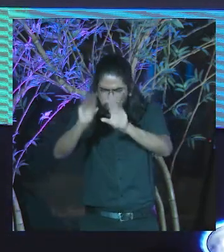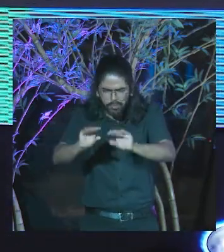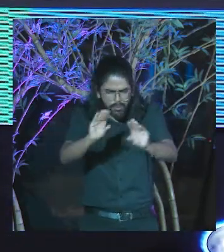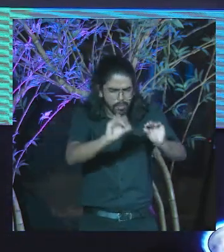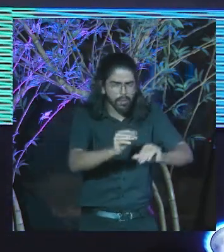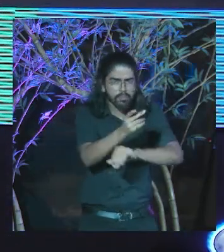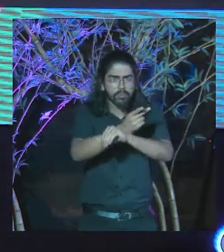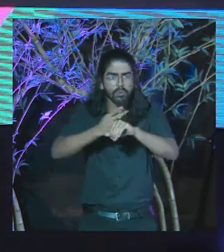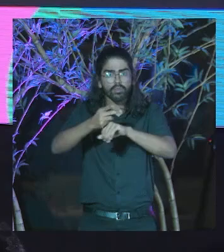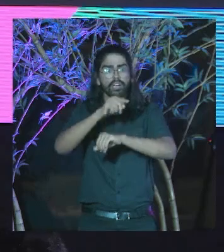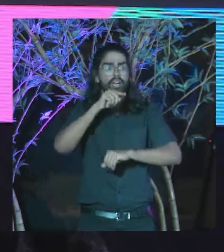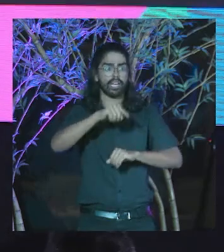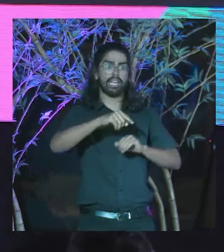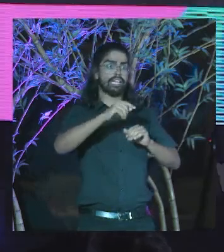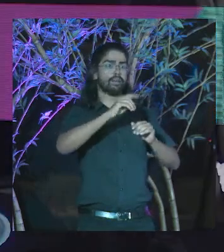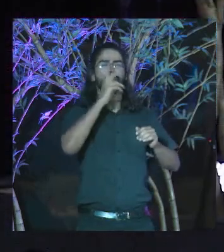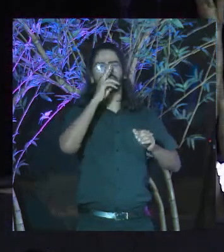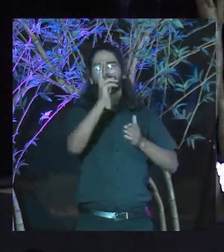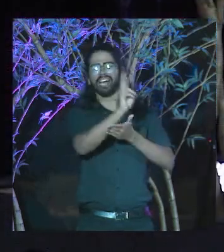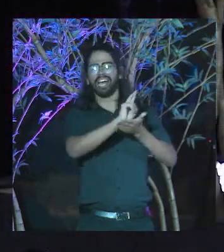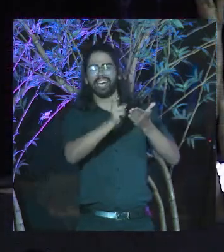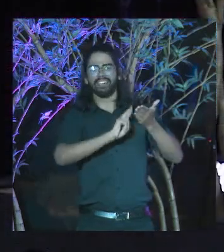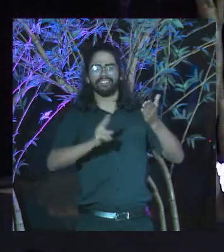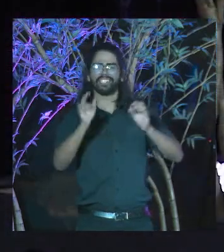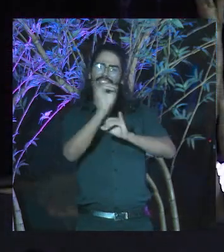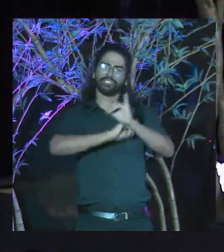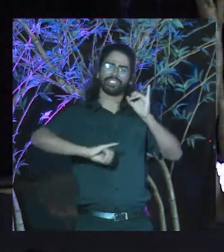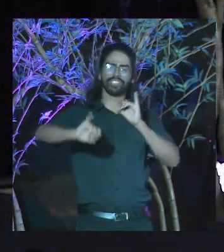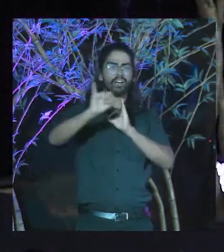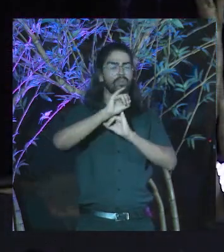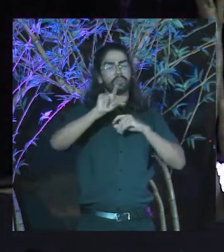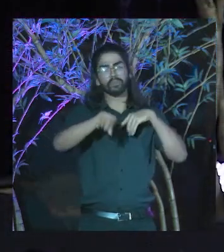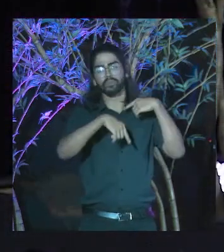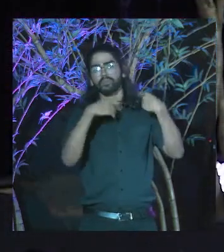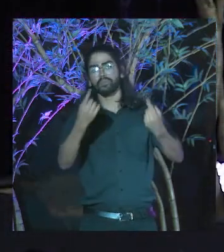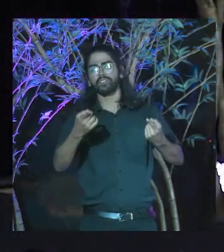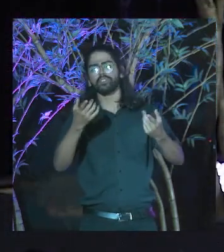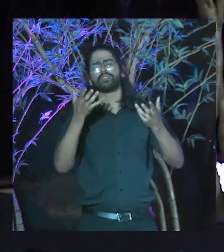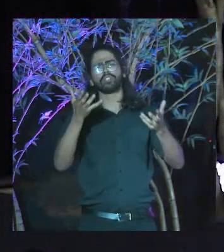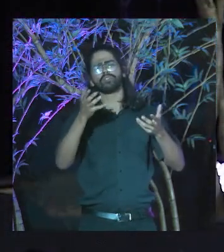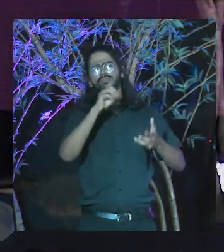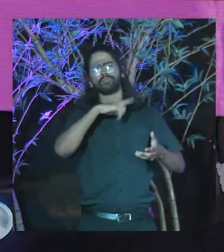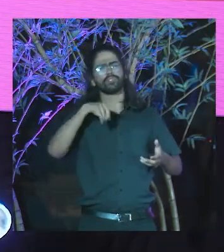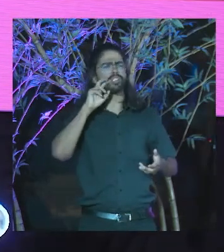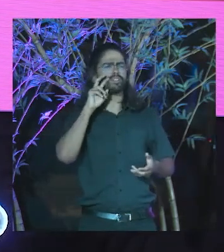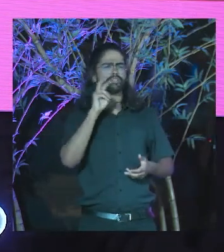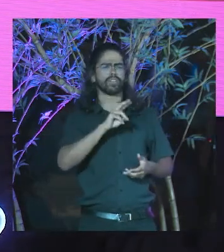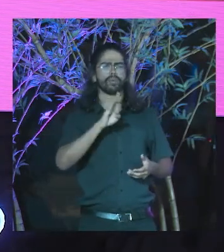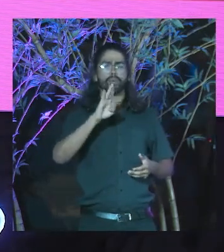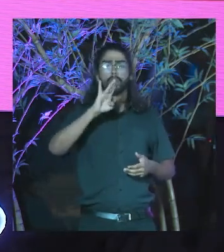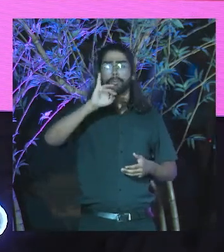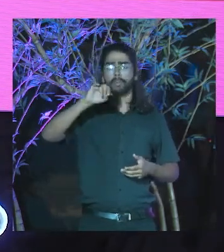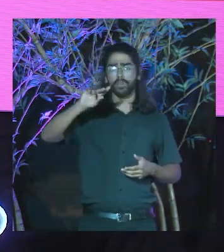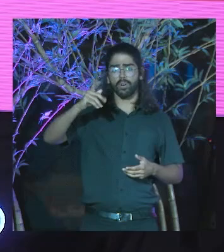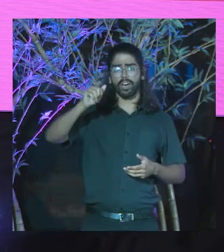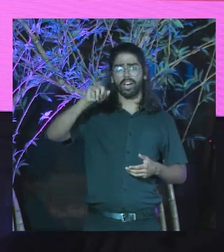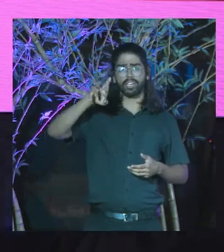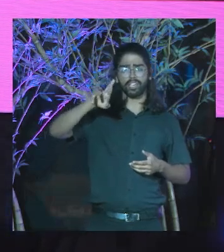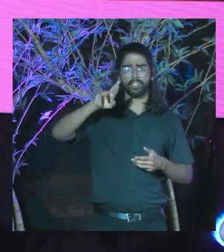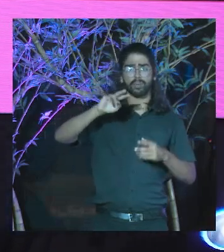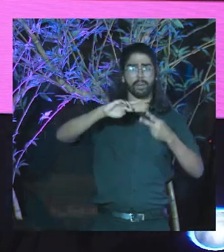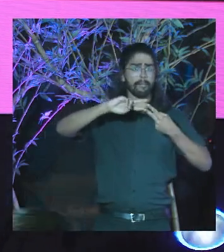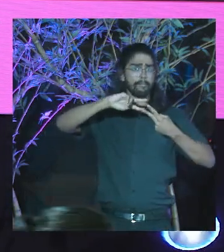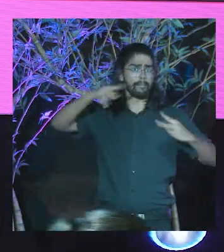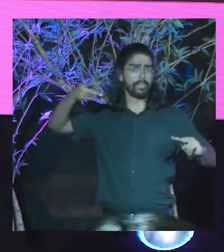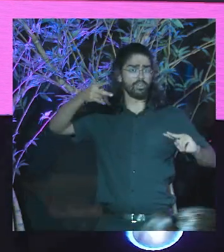para vocês. É uma revista digital, vou mostrar como ela funciona, tá? Mas vou falar especificamente de um deles, que é o biohacker, só para vocês entenderem